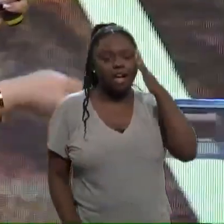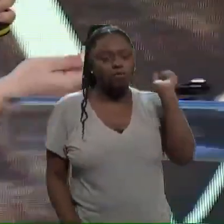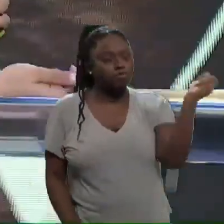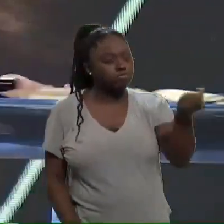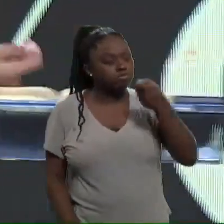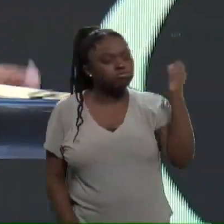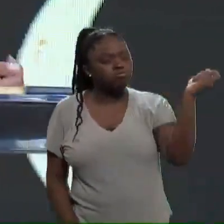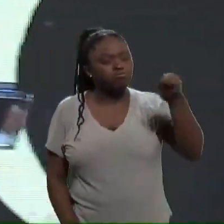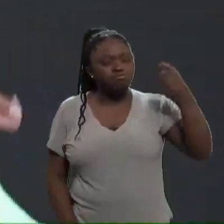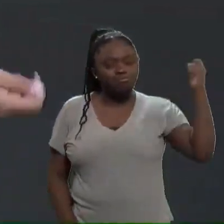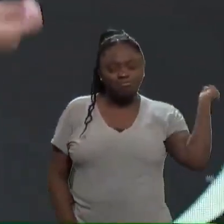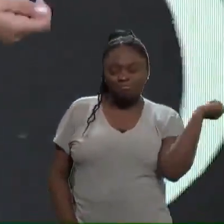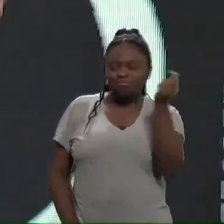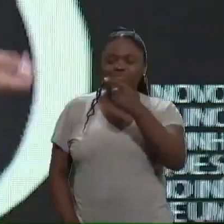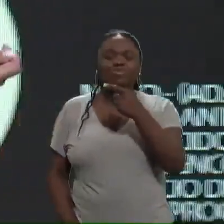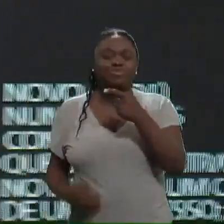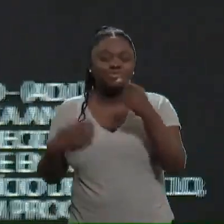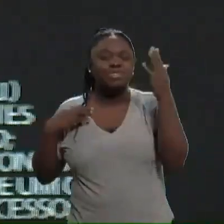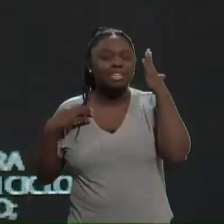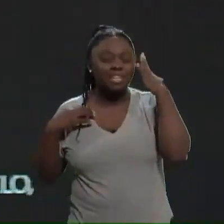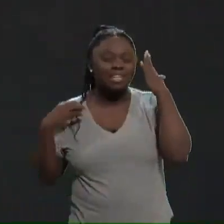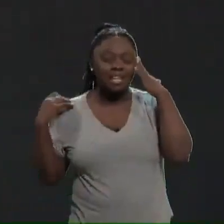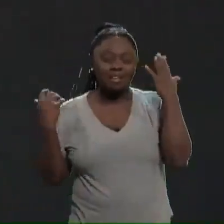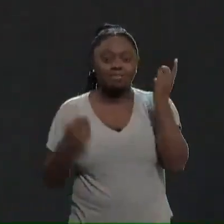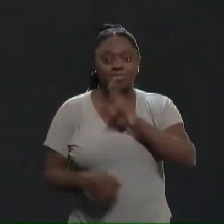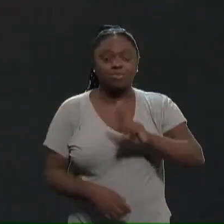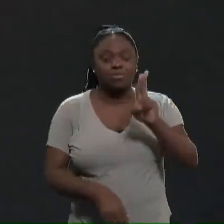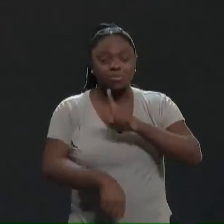pastor sabe lidar com funda, com pedra.